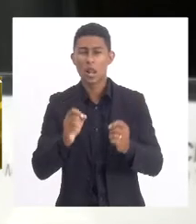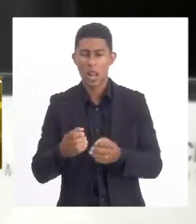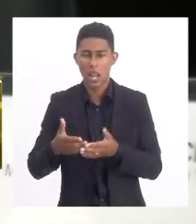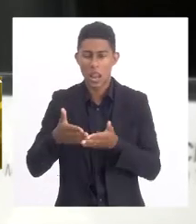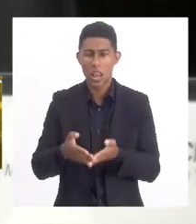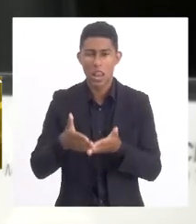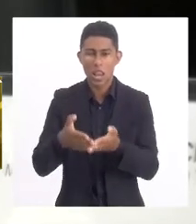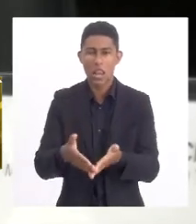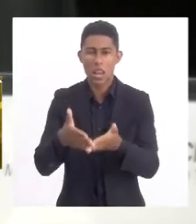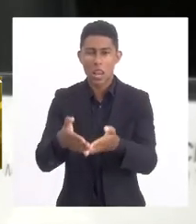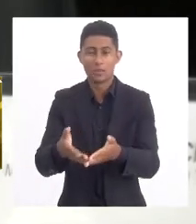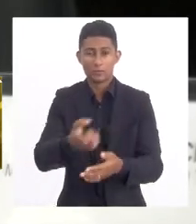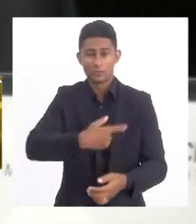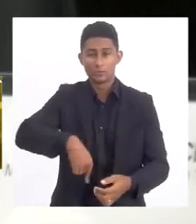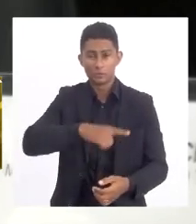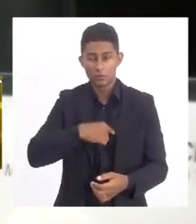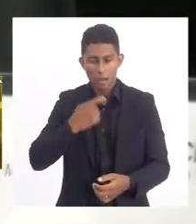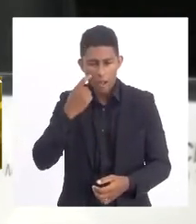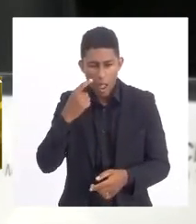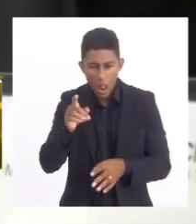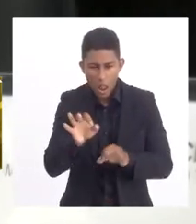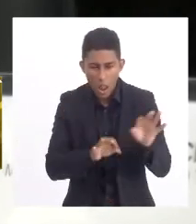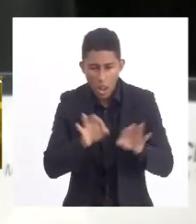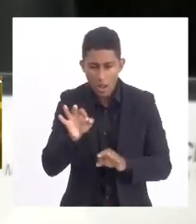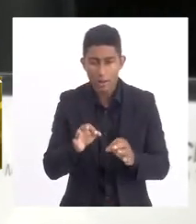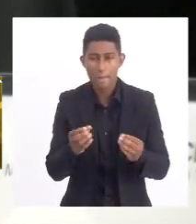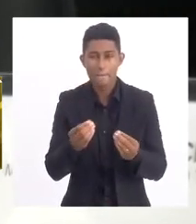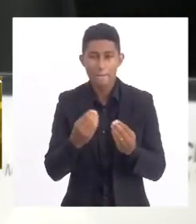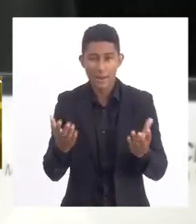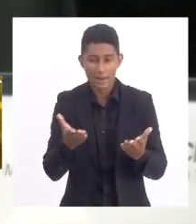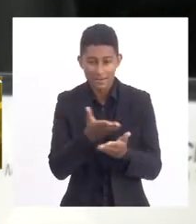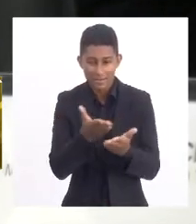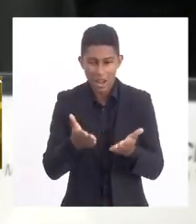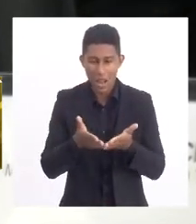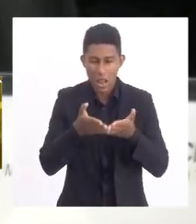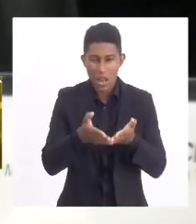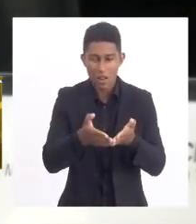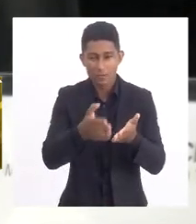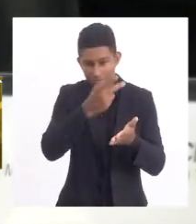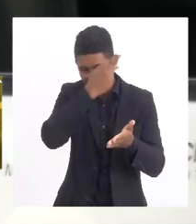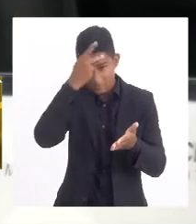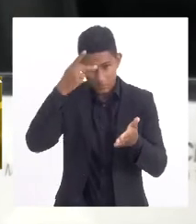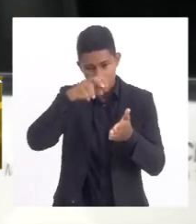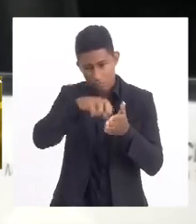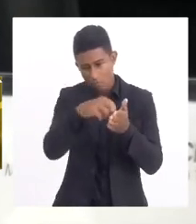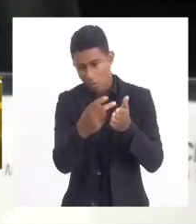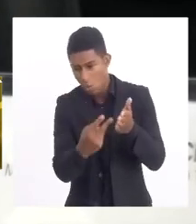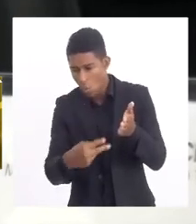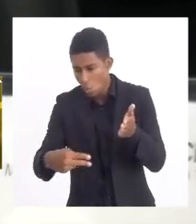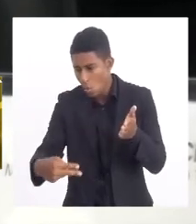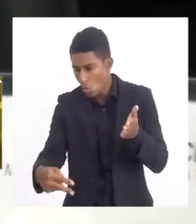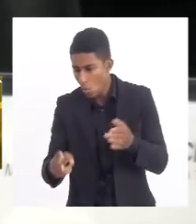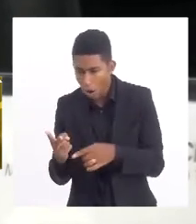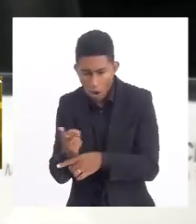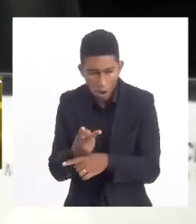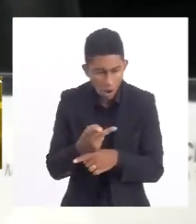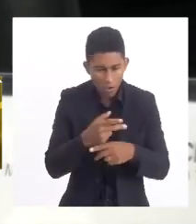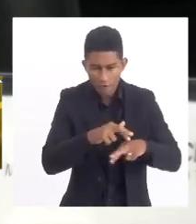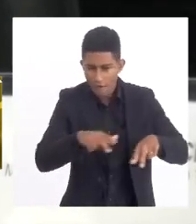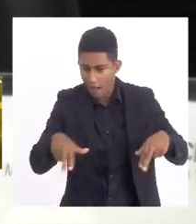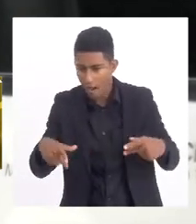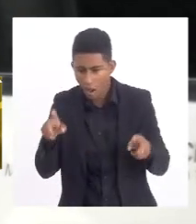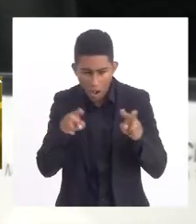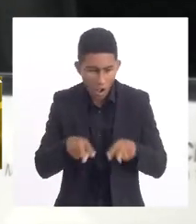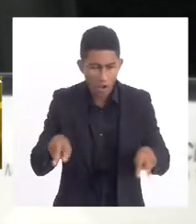das embarcações que vão servir para mergulho para a contemplação do Turismo Náutico aqui na nossa Costa tão Ministro queria